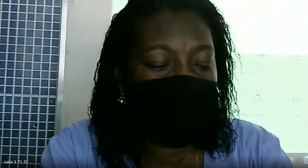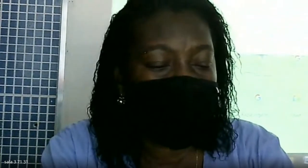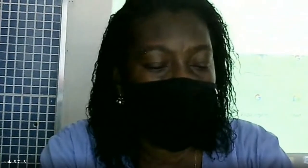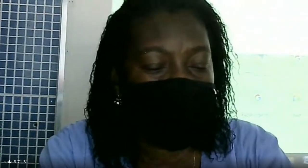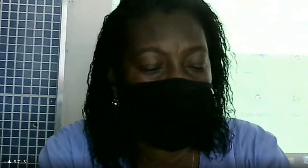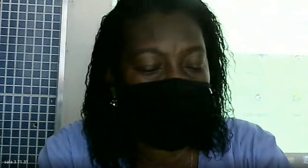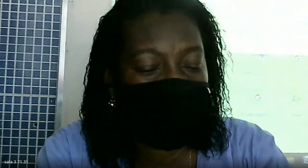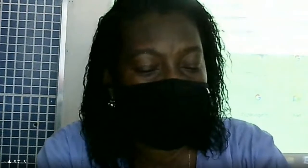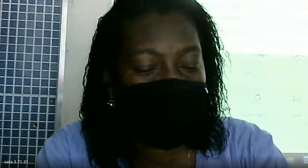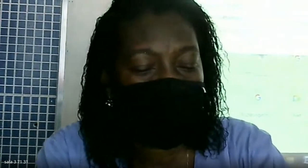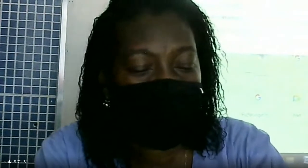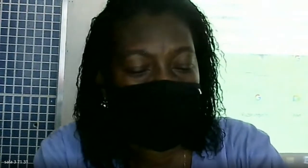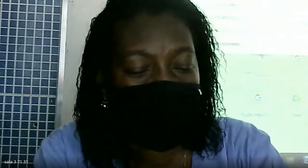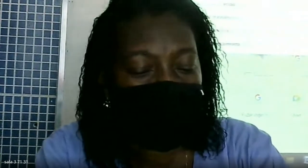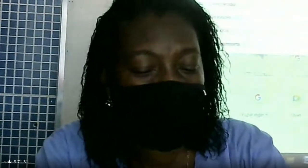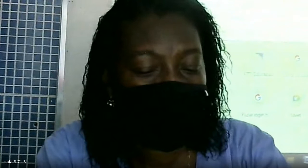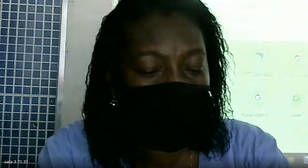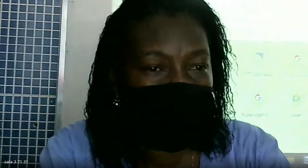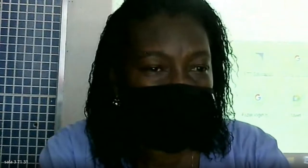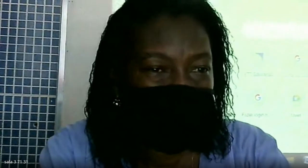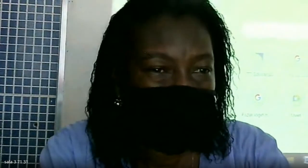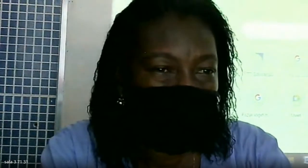Com estêncil.